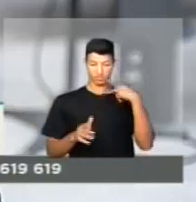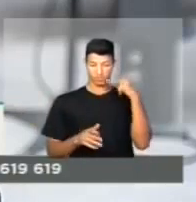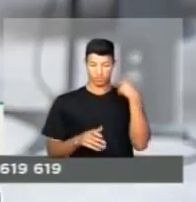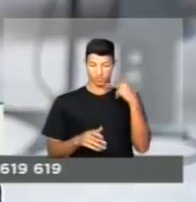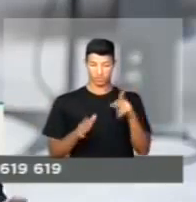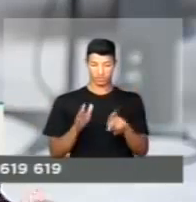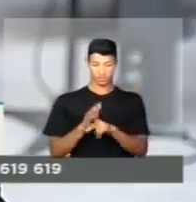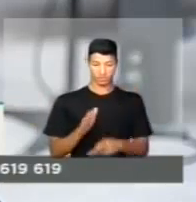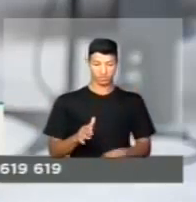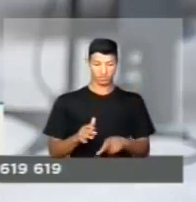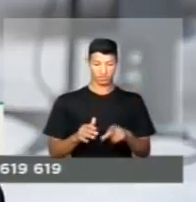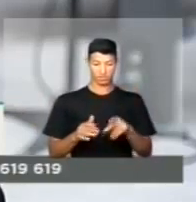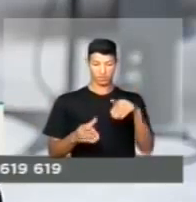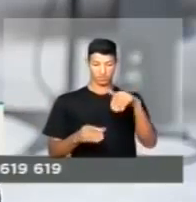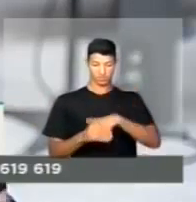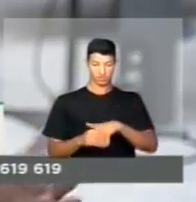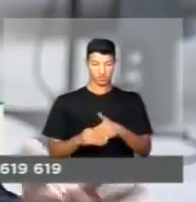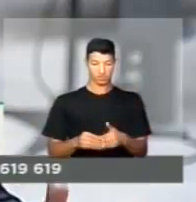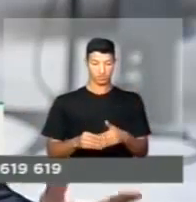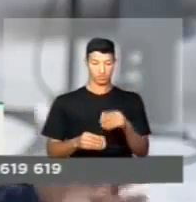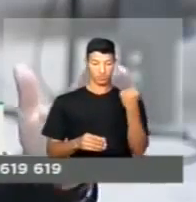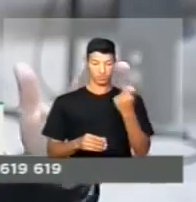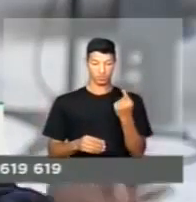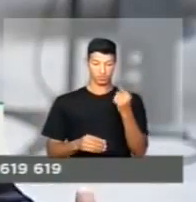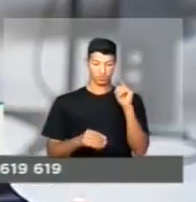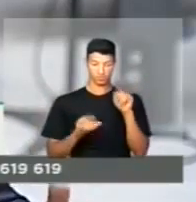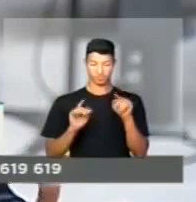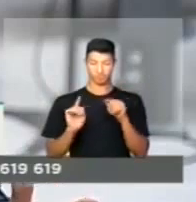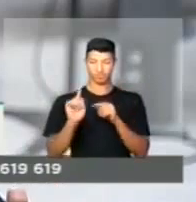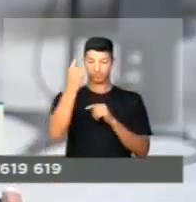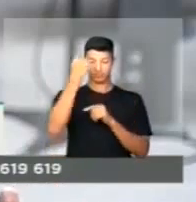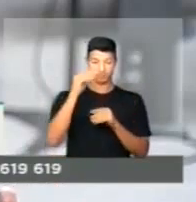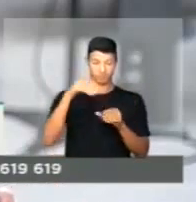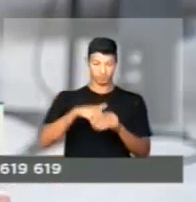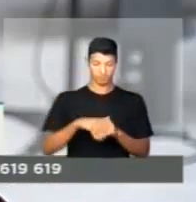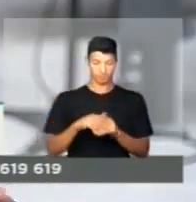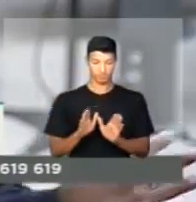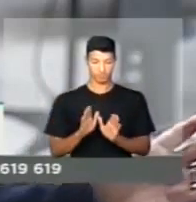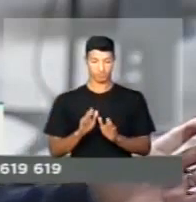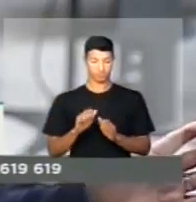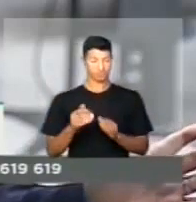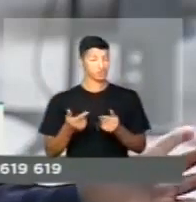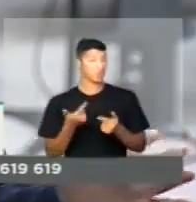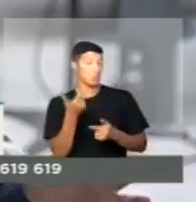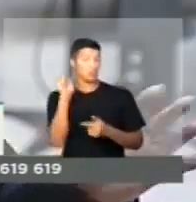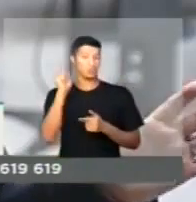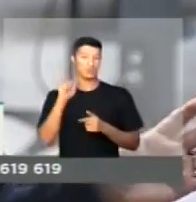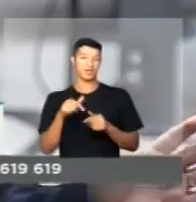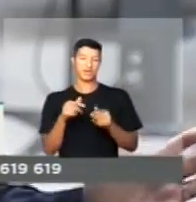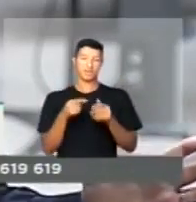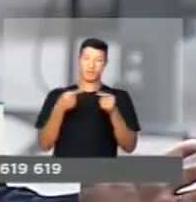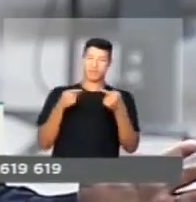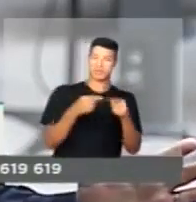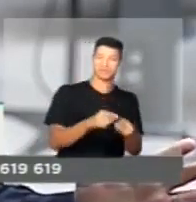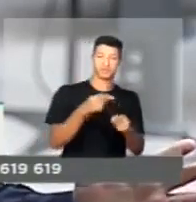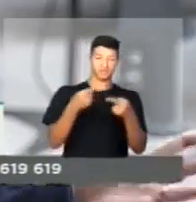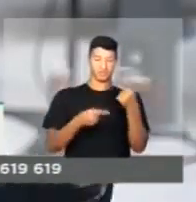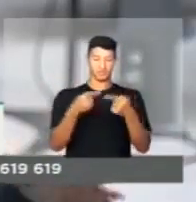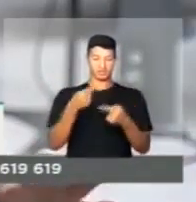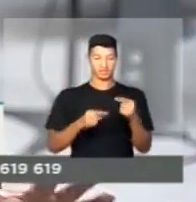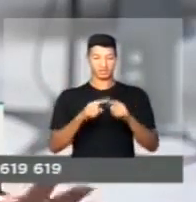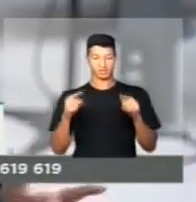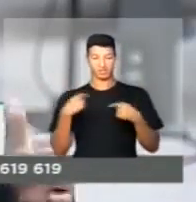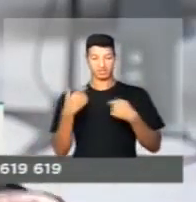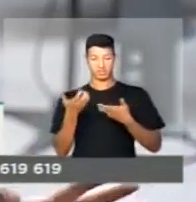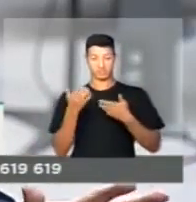função desta votação. Única e exclusivamente dessa votação. O resto foi perseguição política. Mas